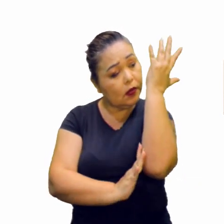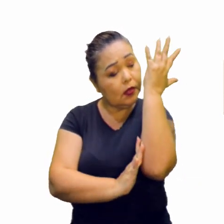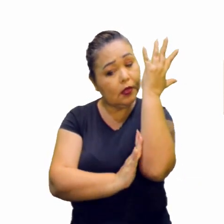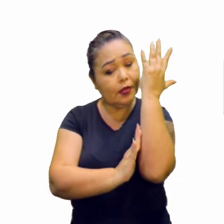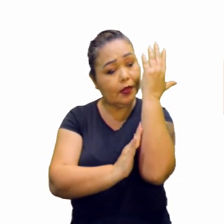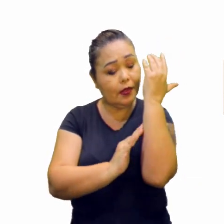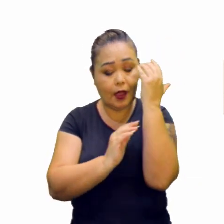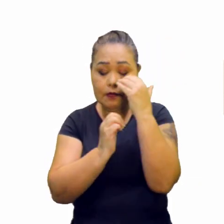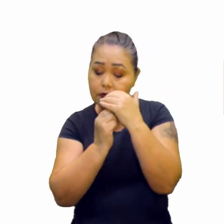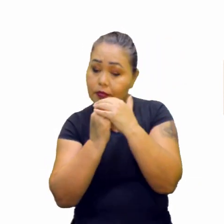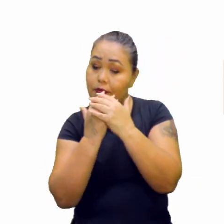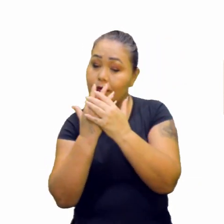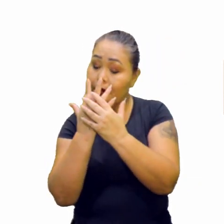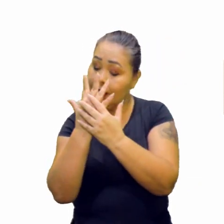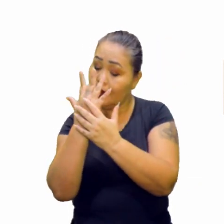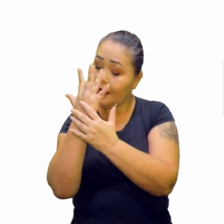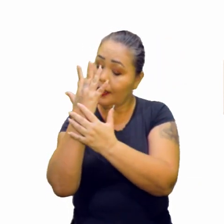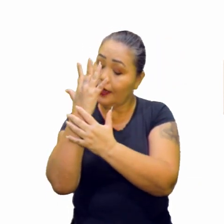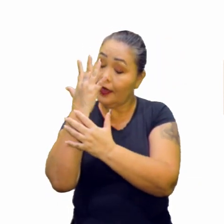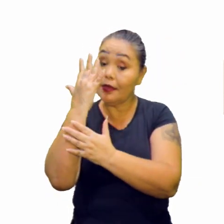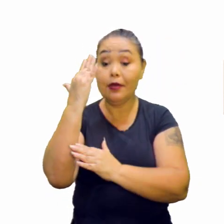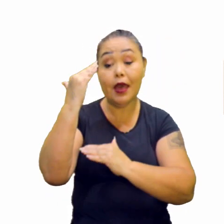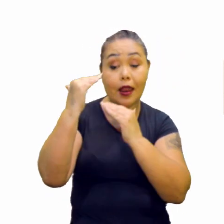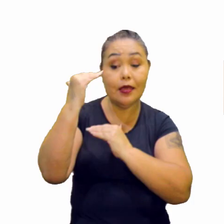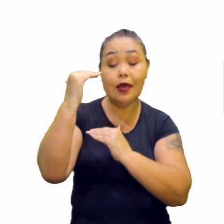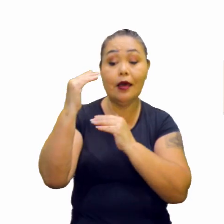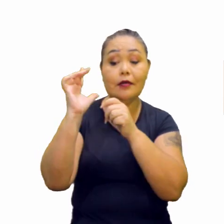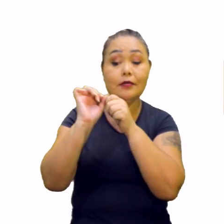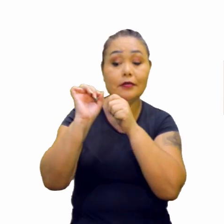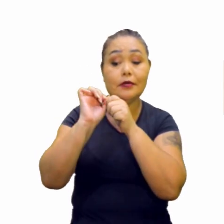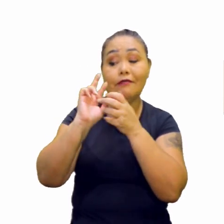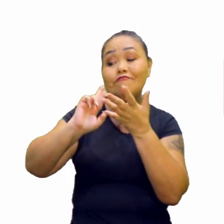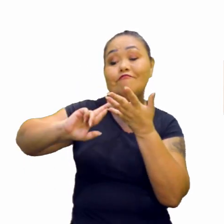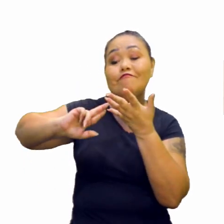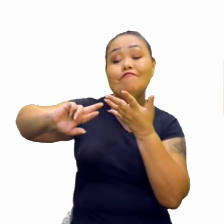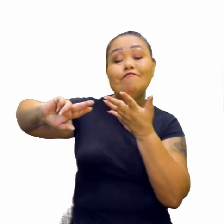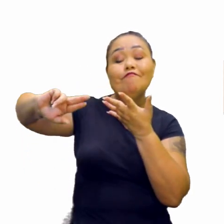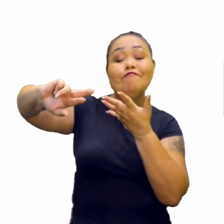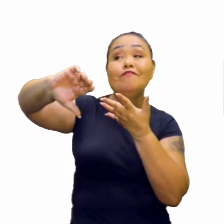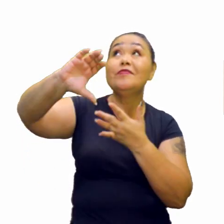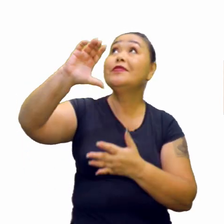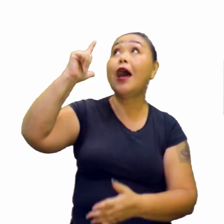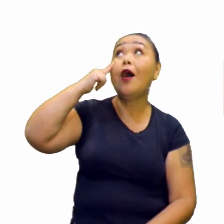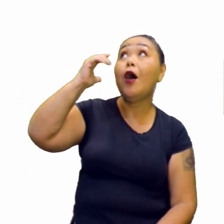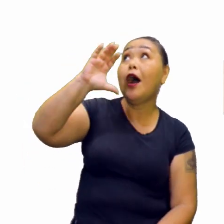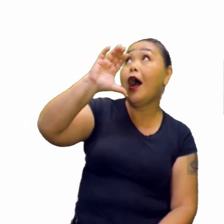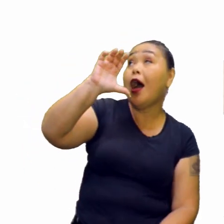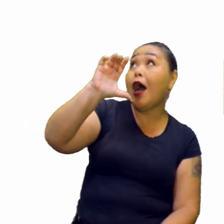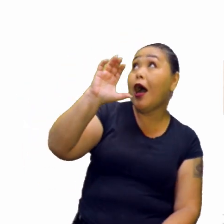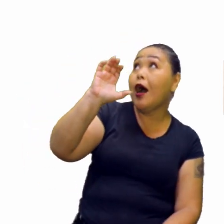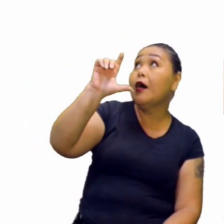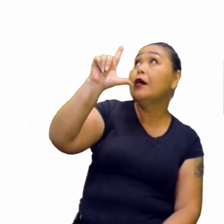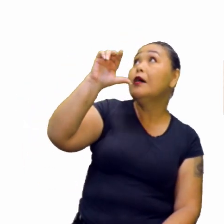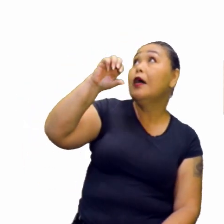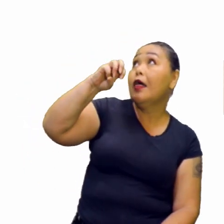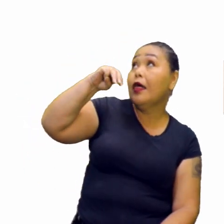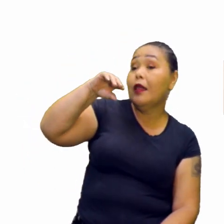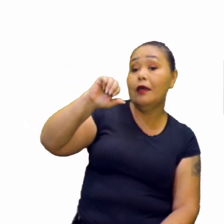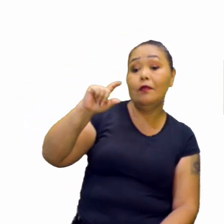está alinhada em relação às adversidades climáticas, do que é